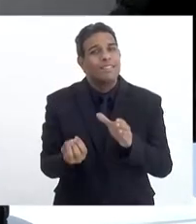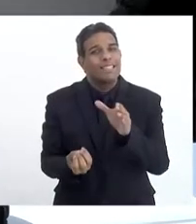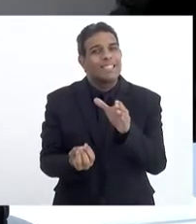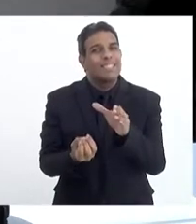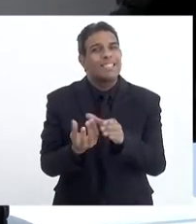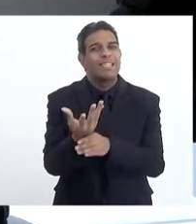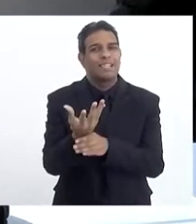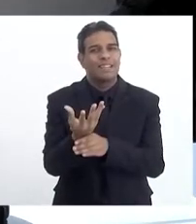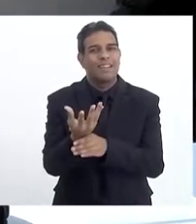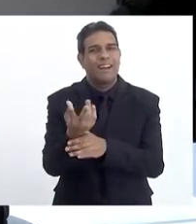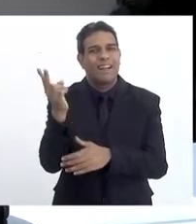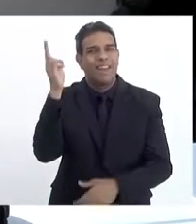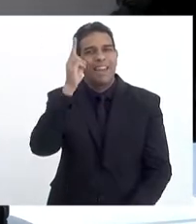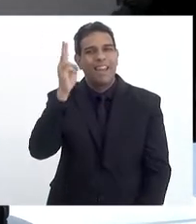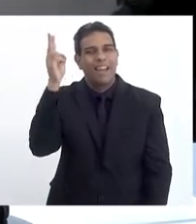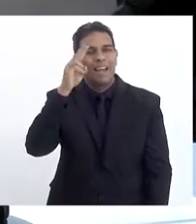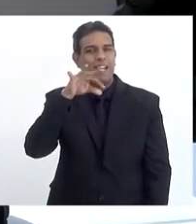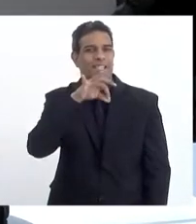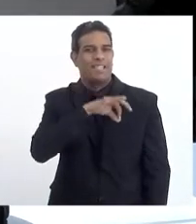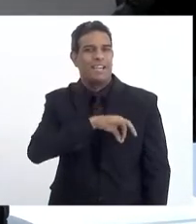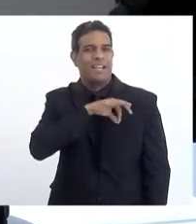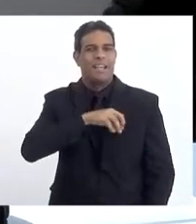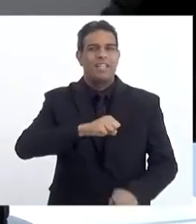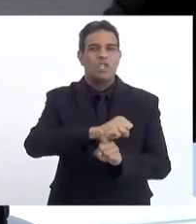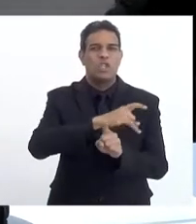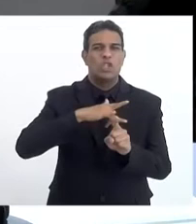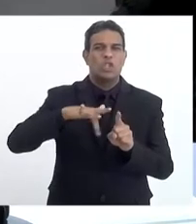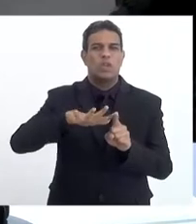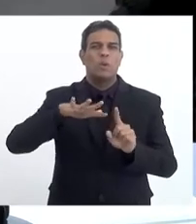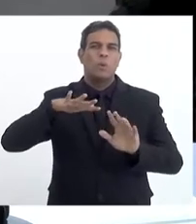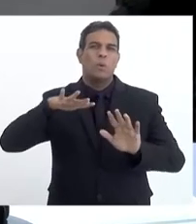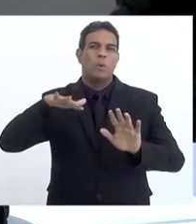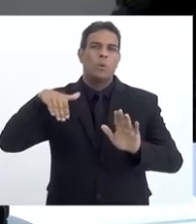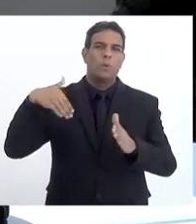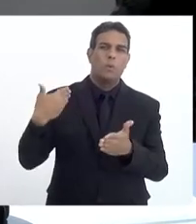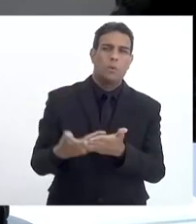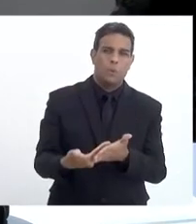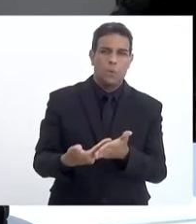social, né? Mas com a 2018 já existia